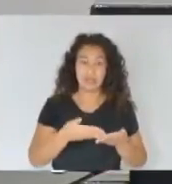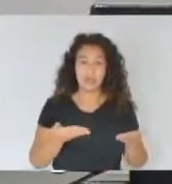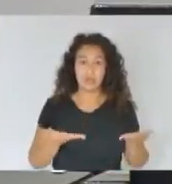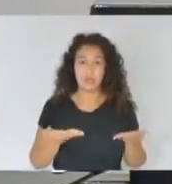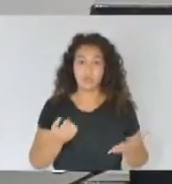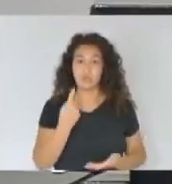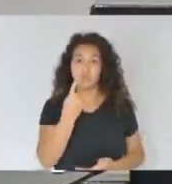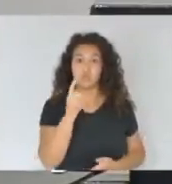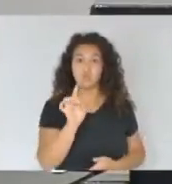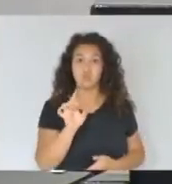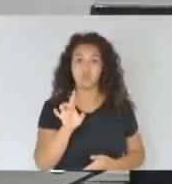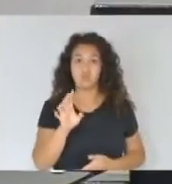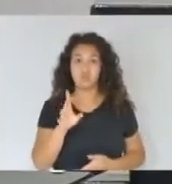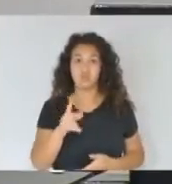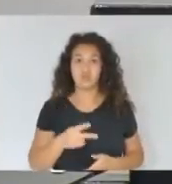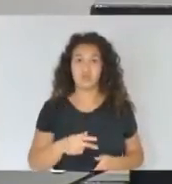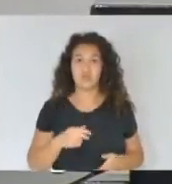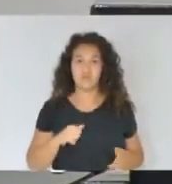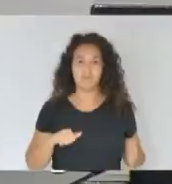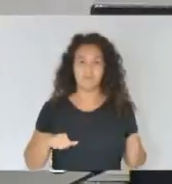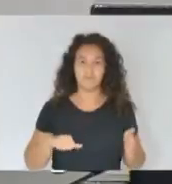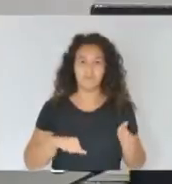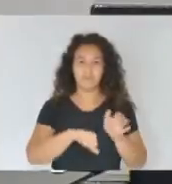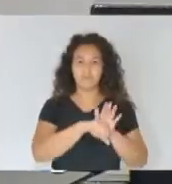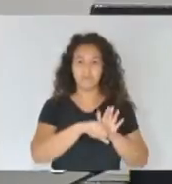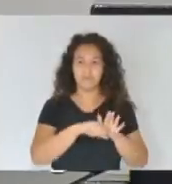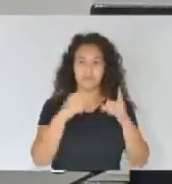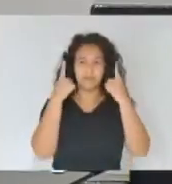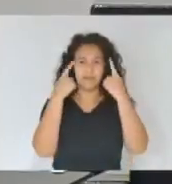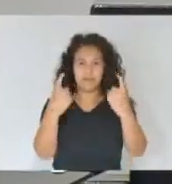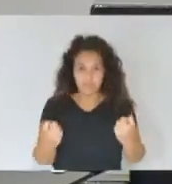um só ato de violência, ou de